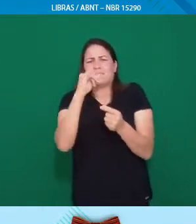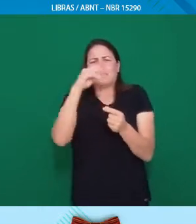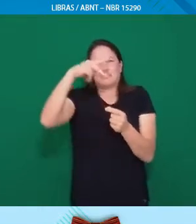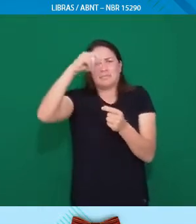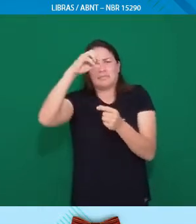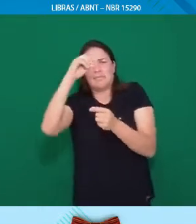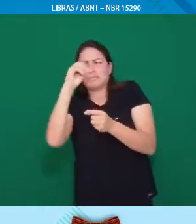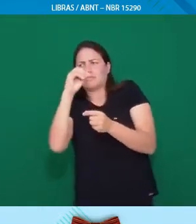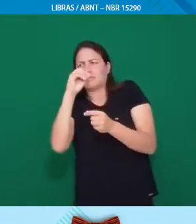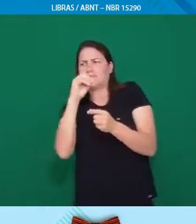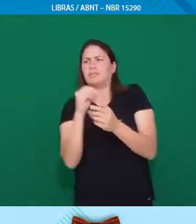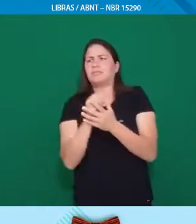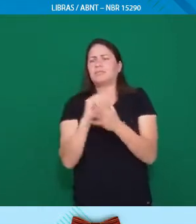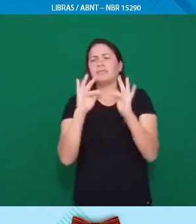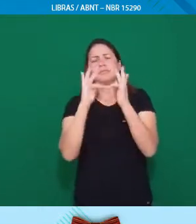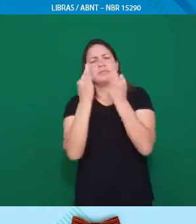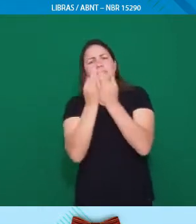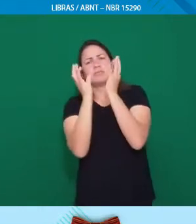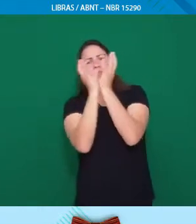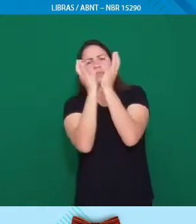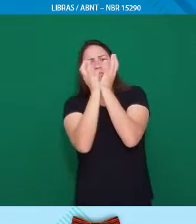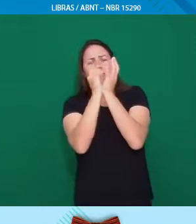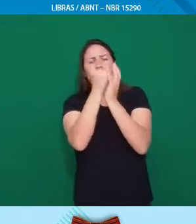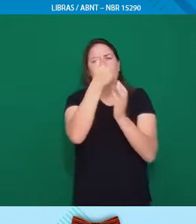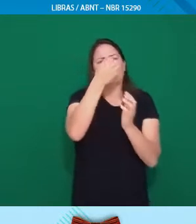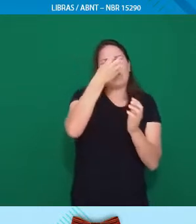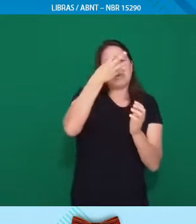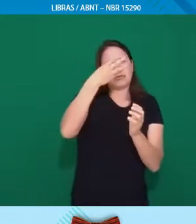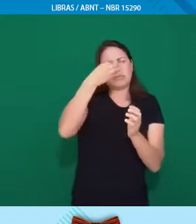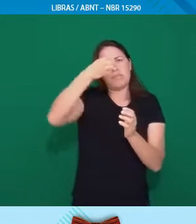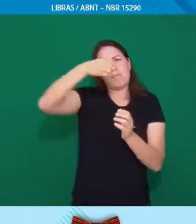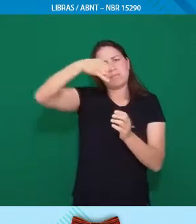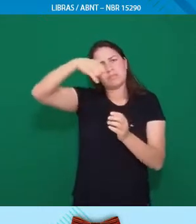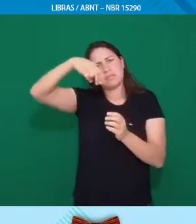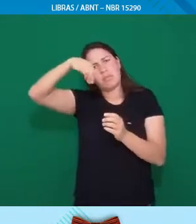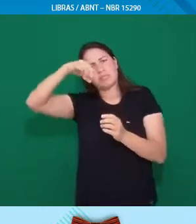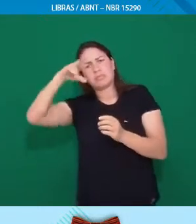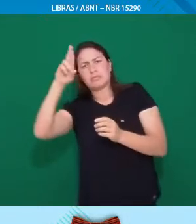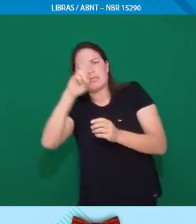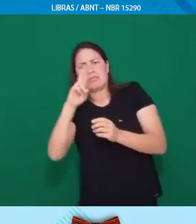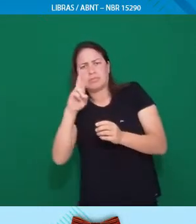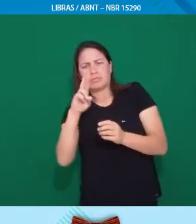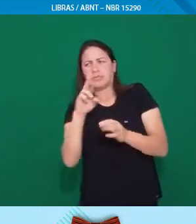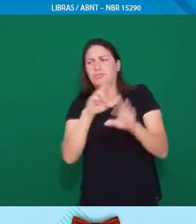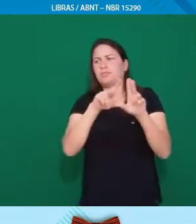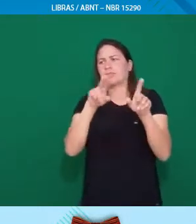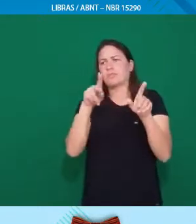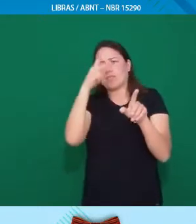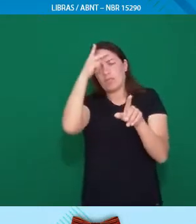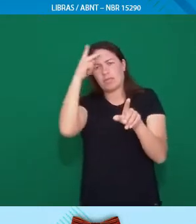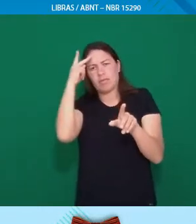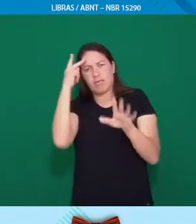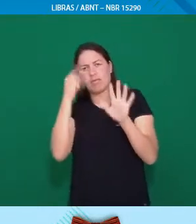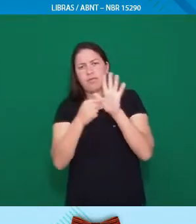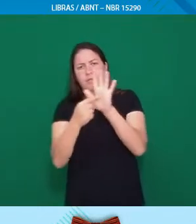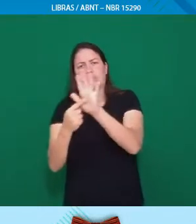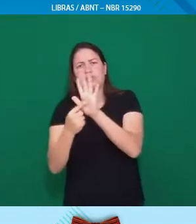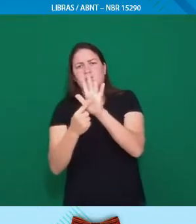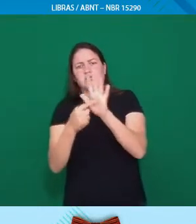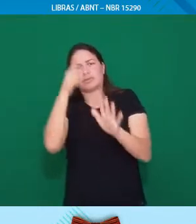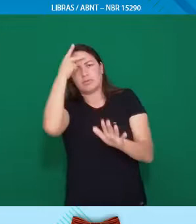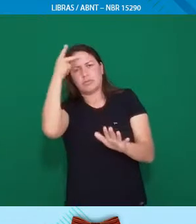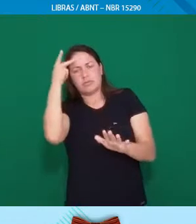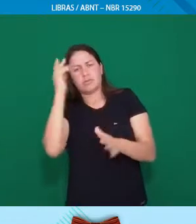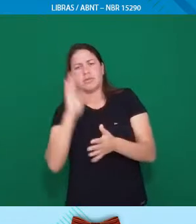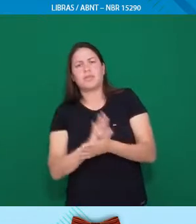impostos e Trabalho Campos Novos são uns 13.000 mas faz diferença então vai ficar na Câmara de Vereadores esse